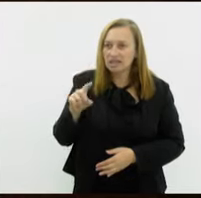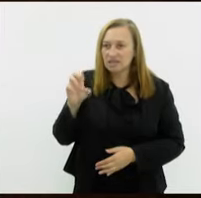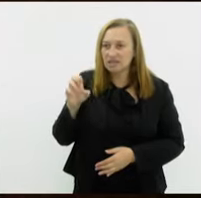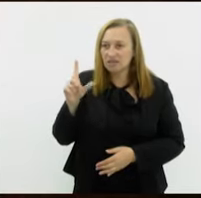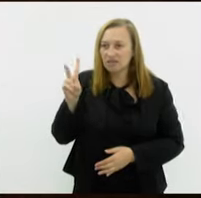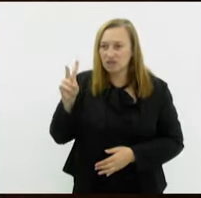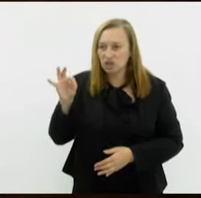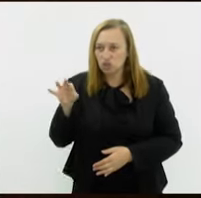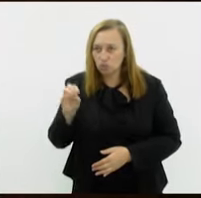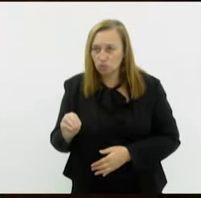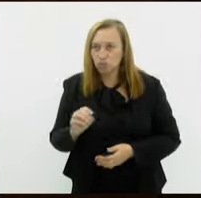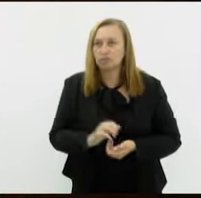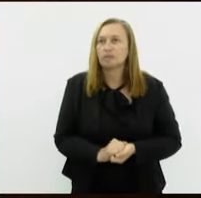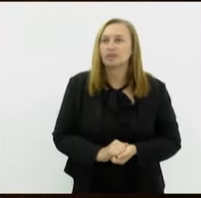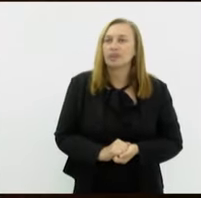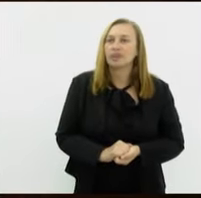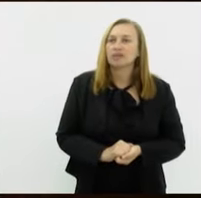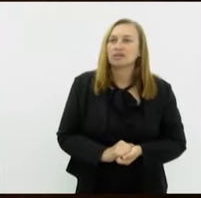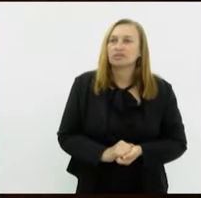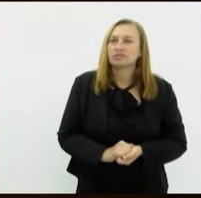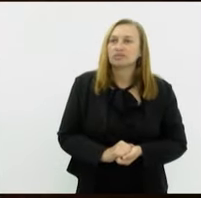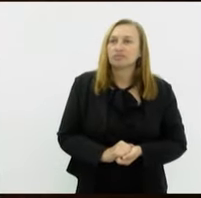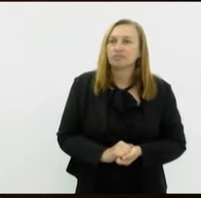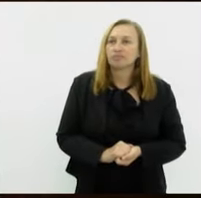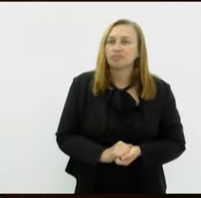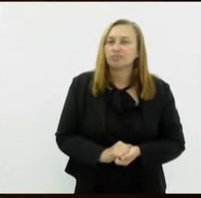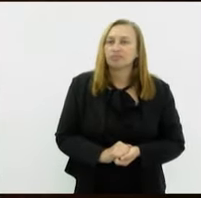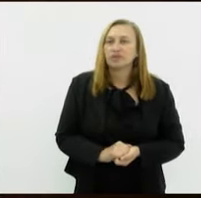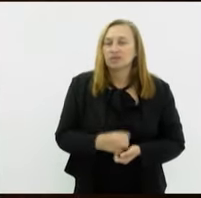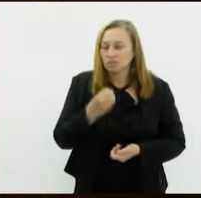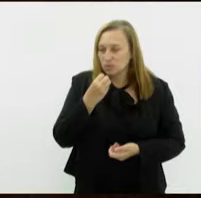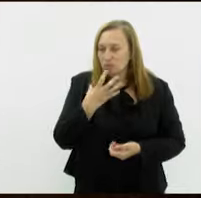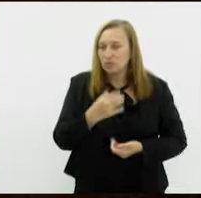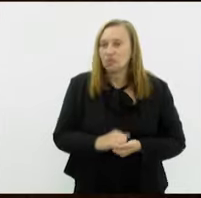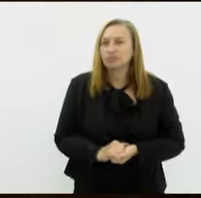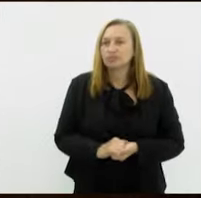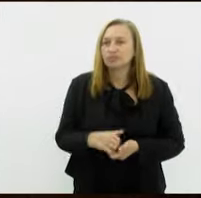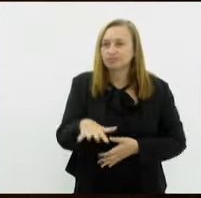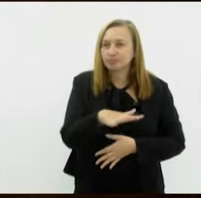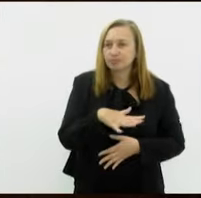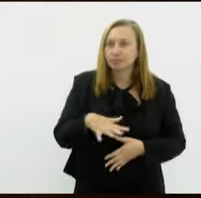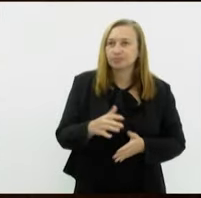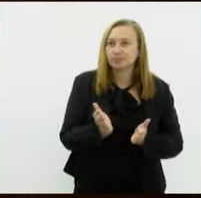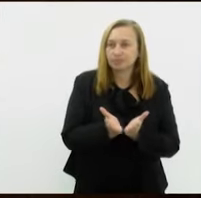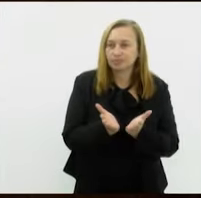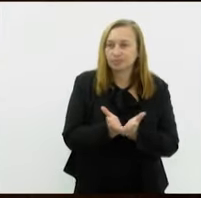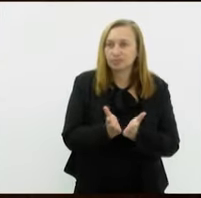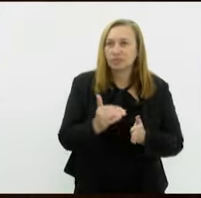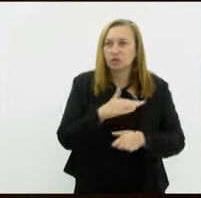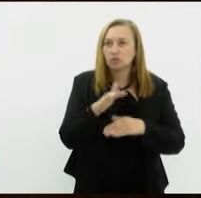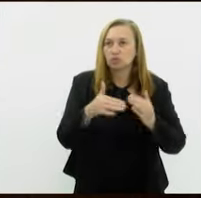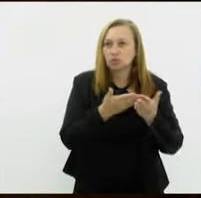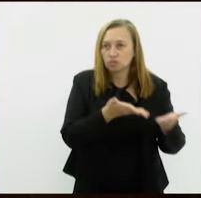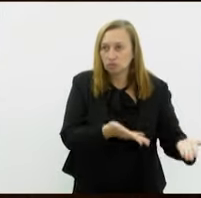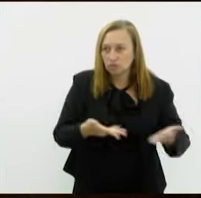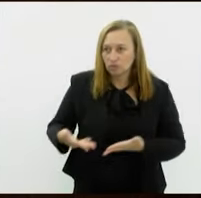de grande nível e muito, muito apreciado no meio evangélico. Então, vocês estão todos convidados